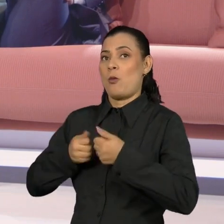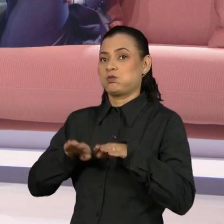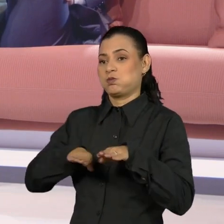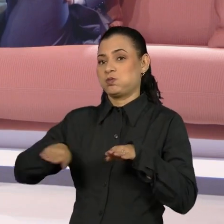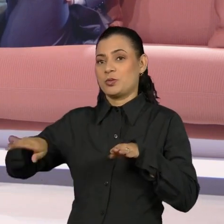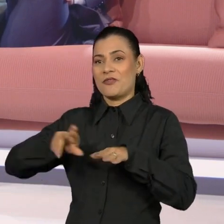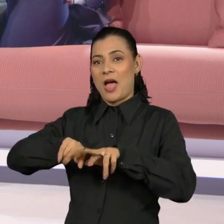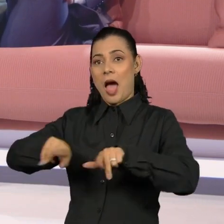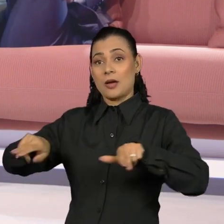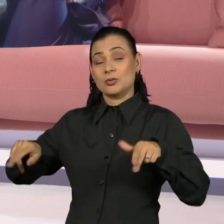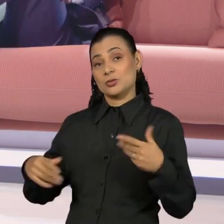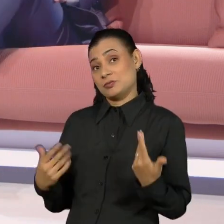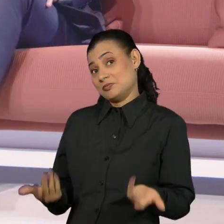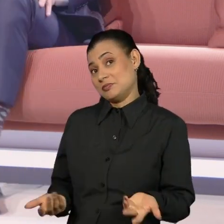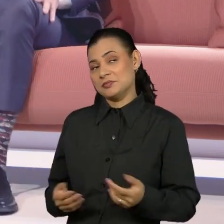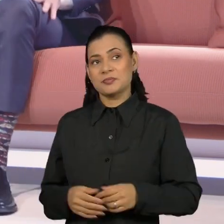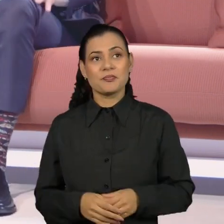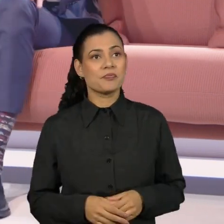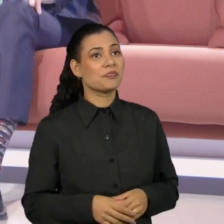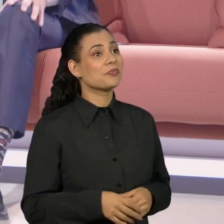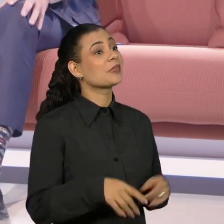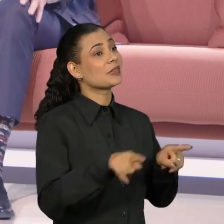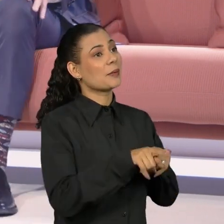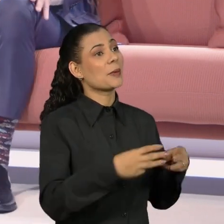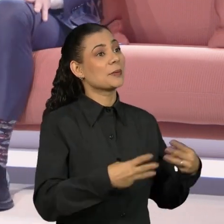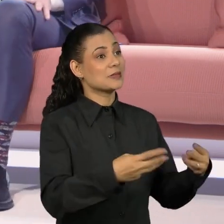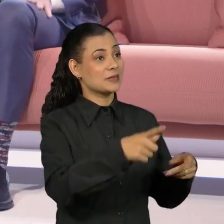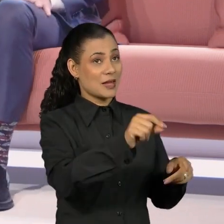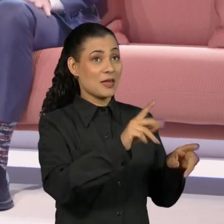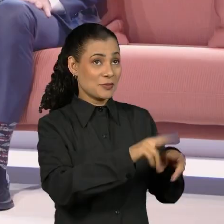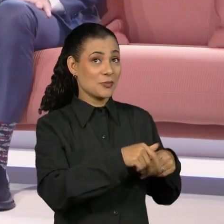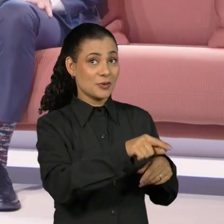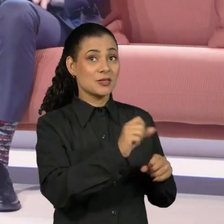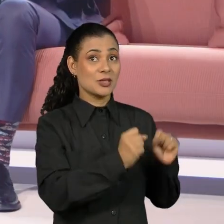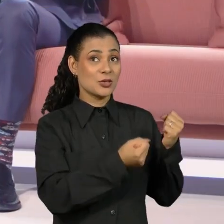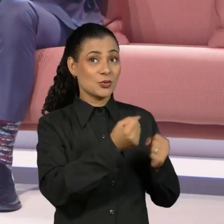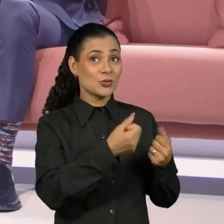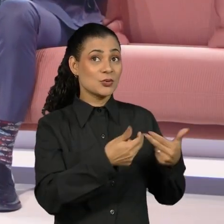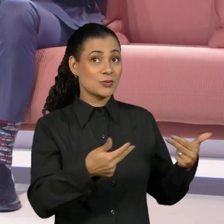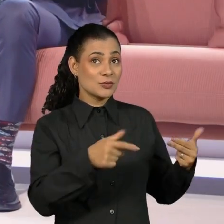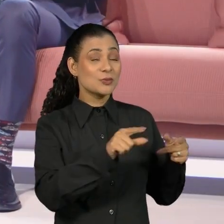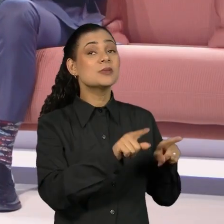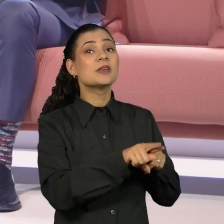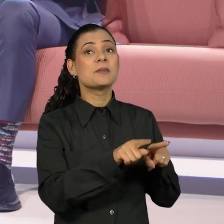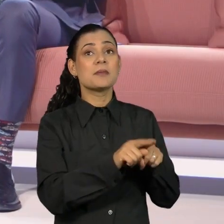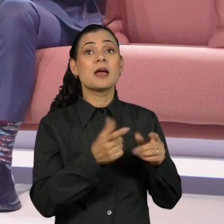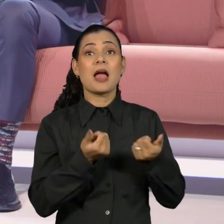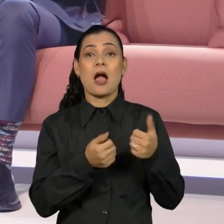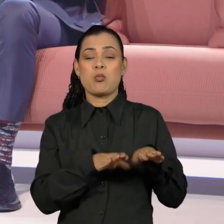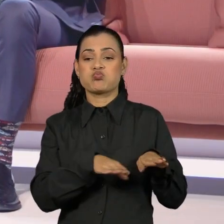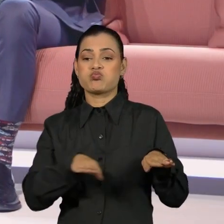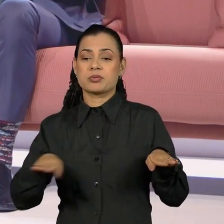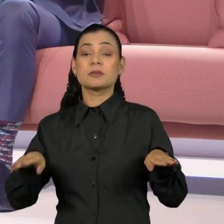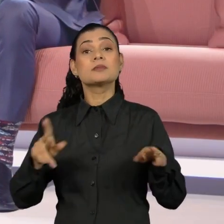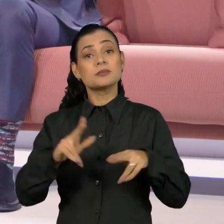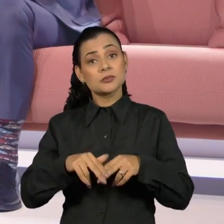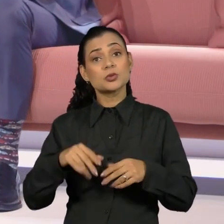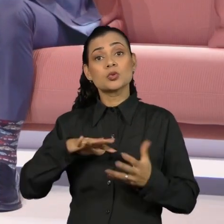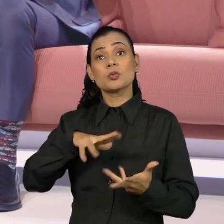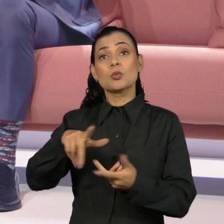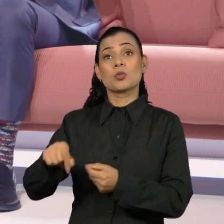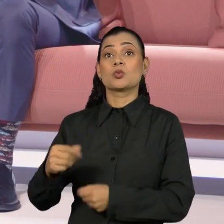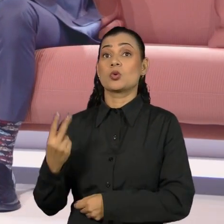é de carrinho. E do ministério, né? O Ministério da Indústria, porque a indústria de automóveis no mundo